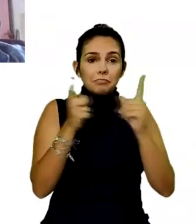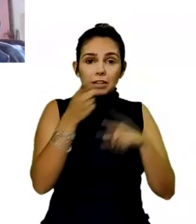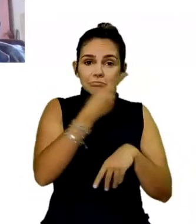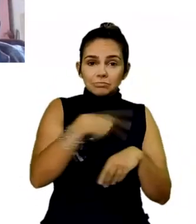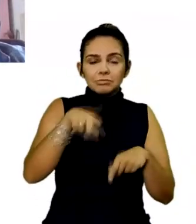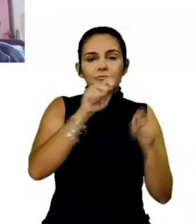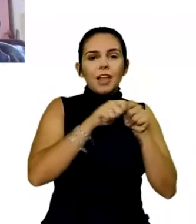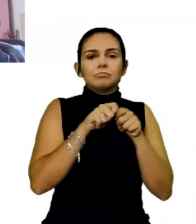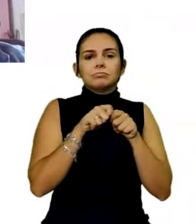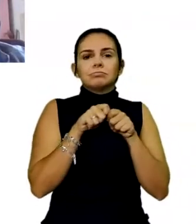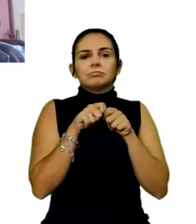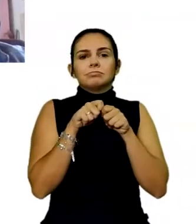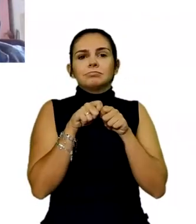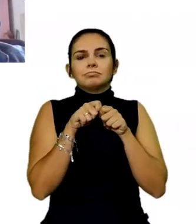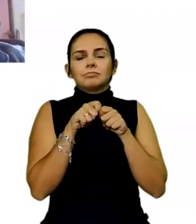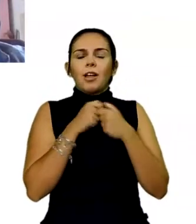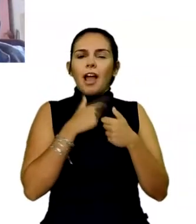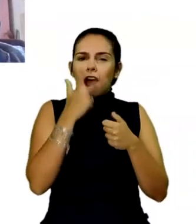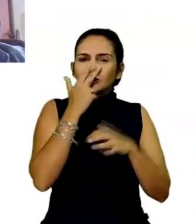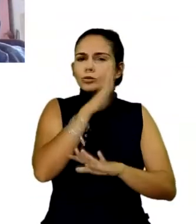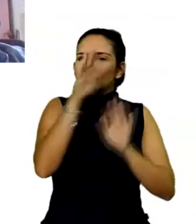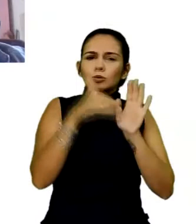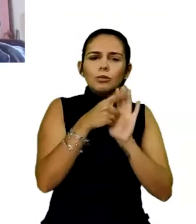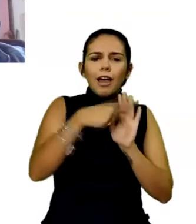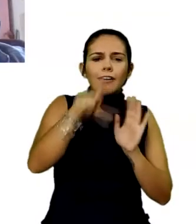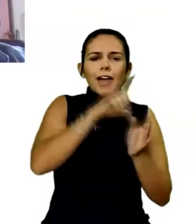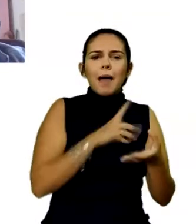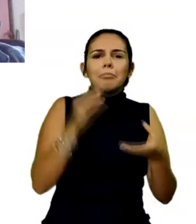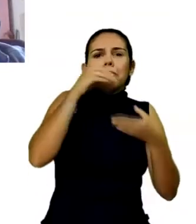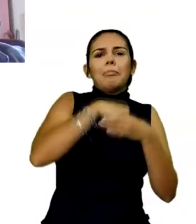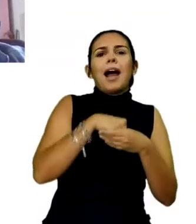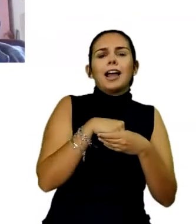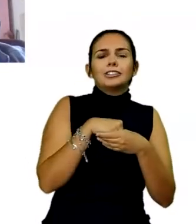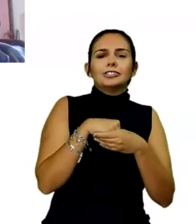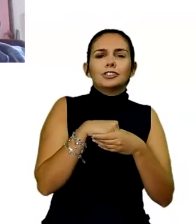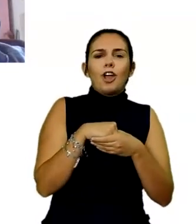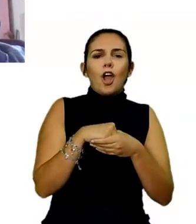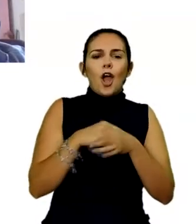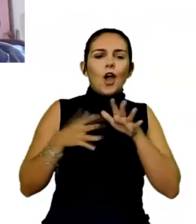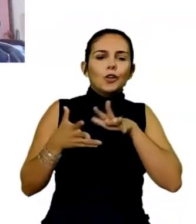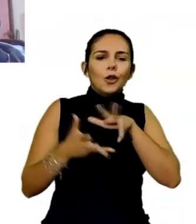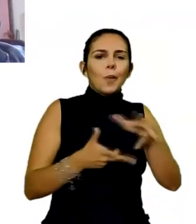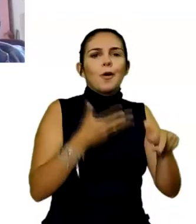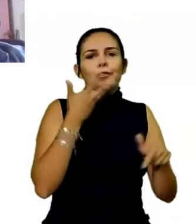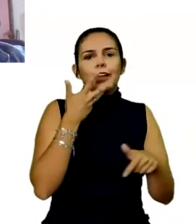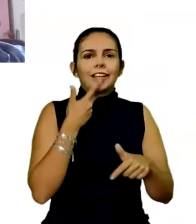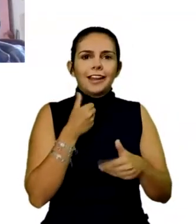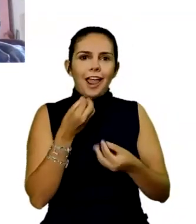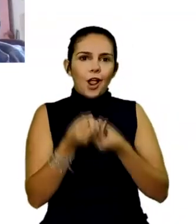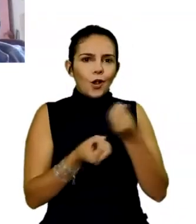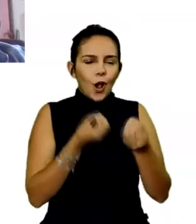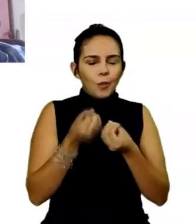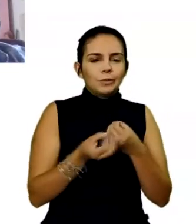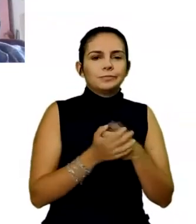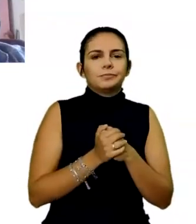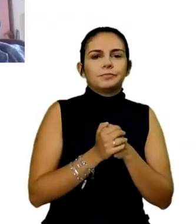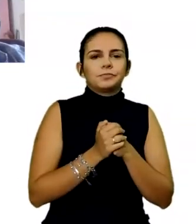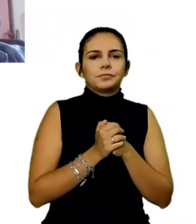também faz parte. Eu acho que tudo faz parte, sabe, do mundo da criança. É como